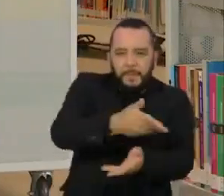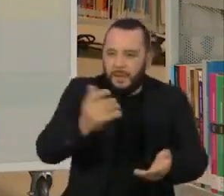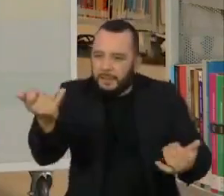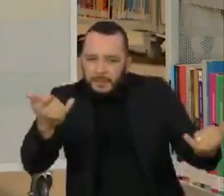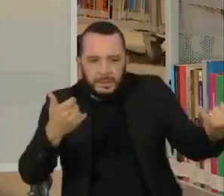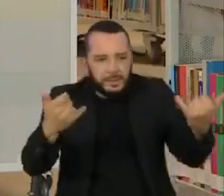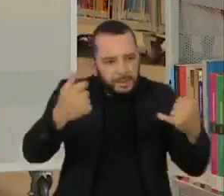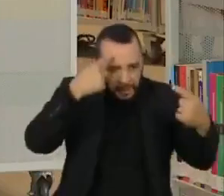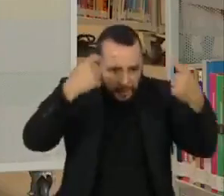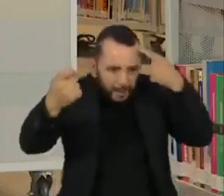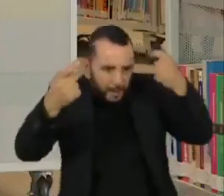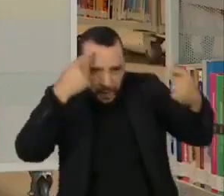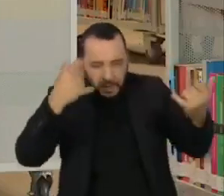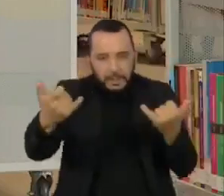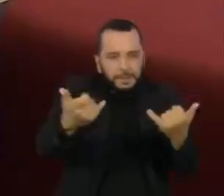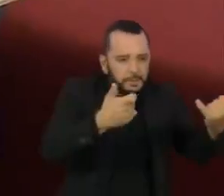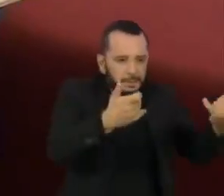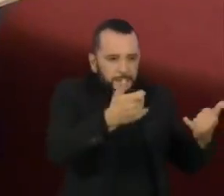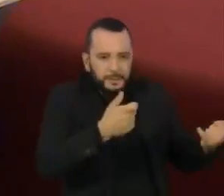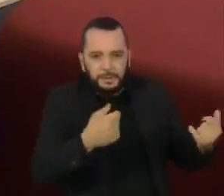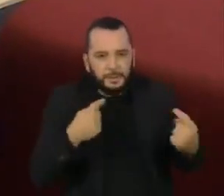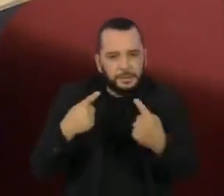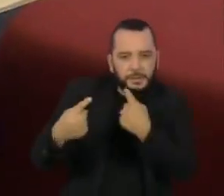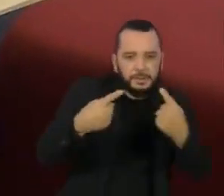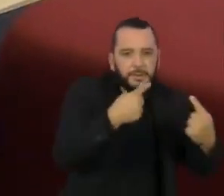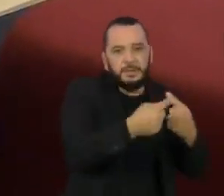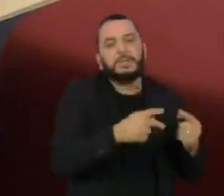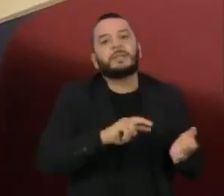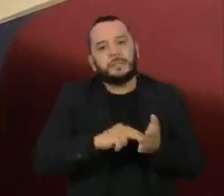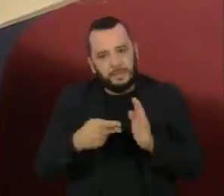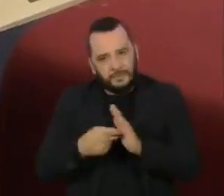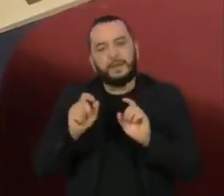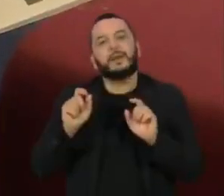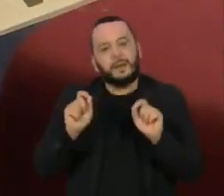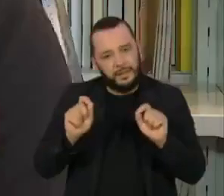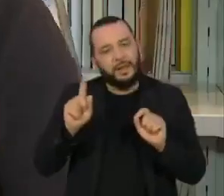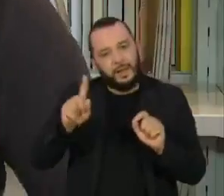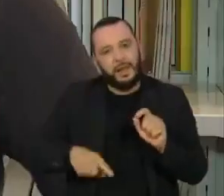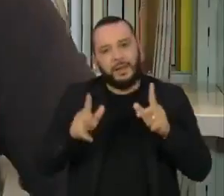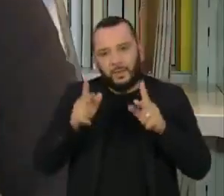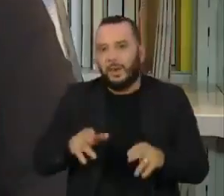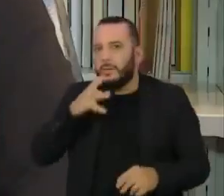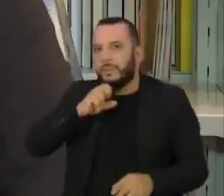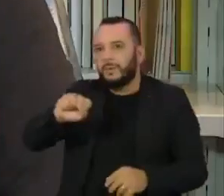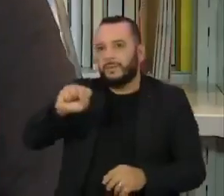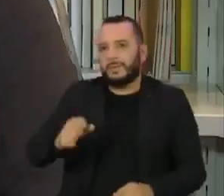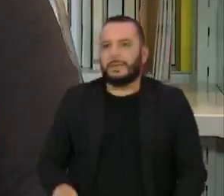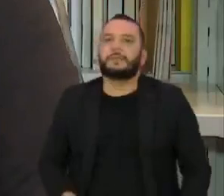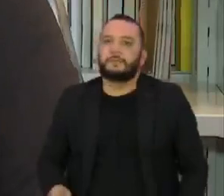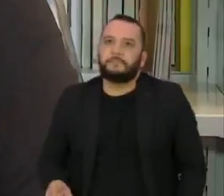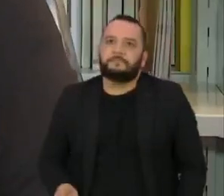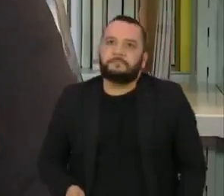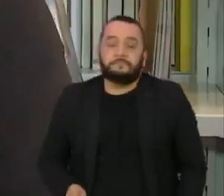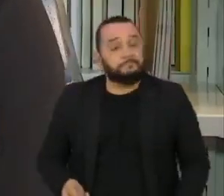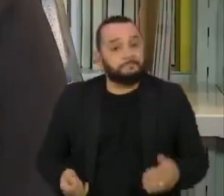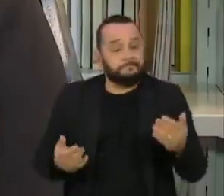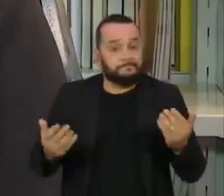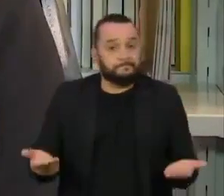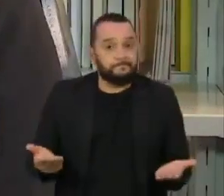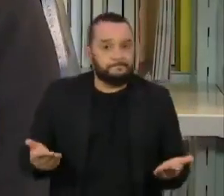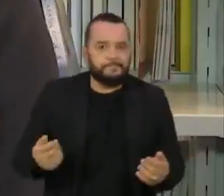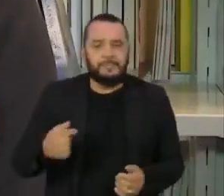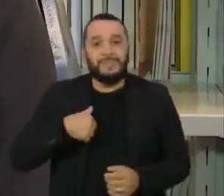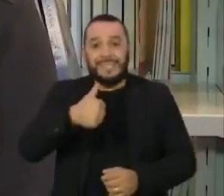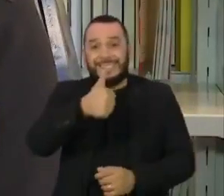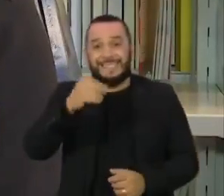dos alunos e dialogar com essas ideias, isso é Paulo Freire na contemporaneidade. Há uma feliz coincidência em que a celebração